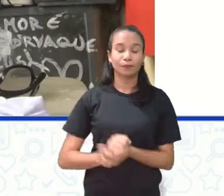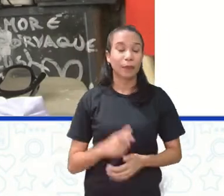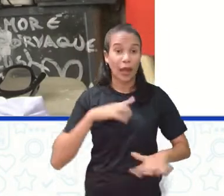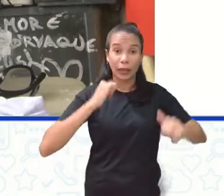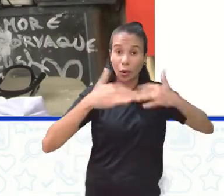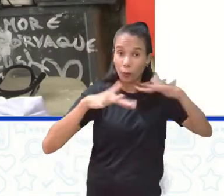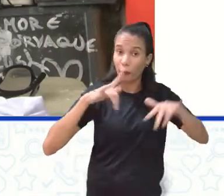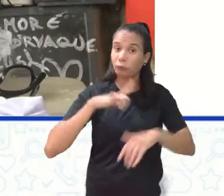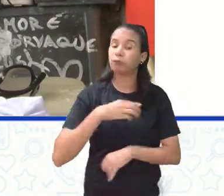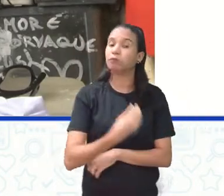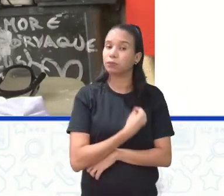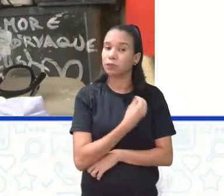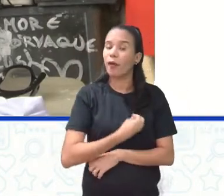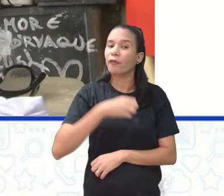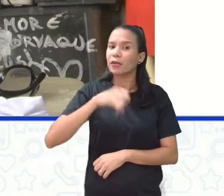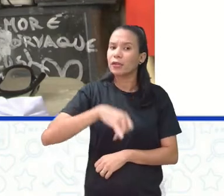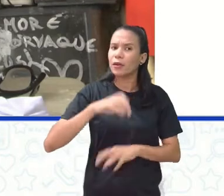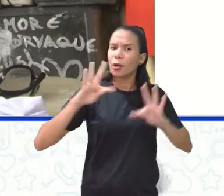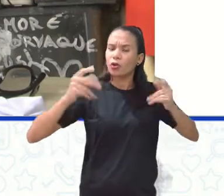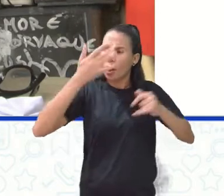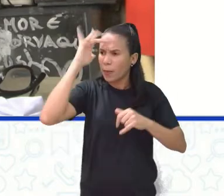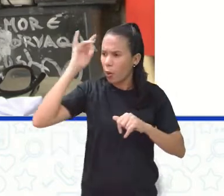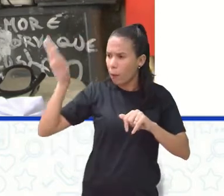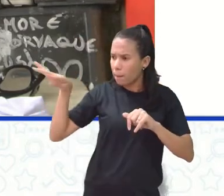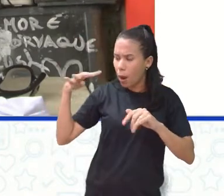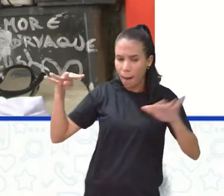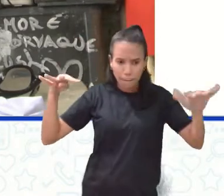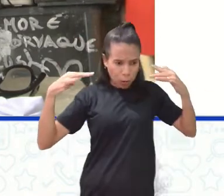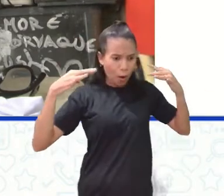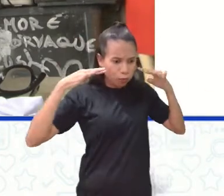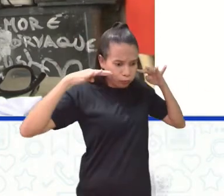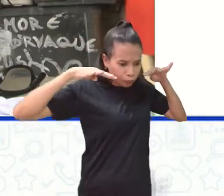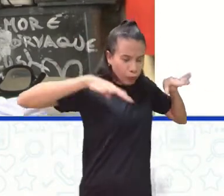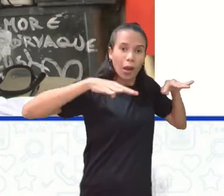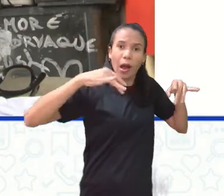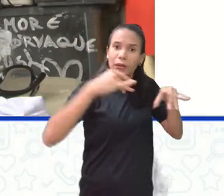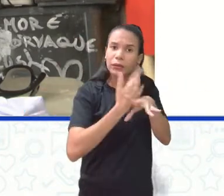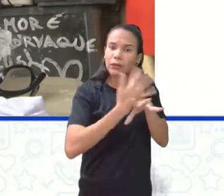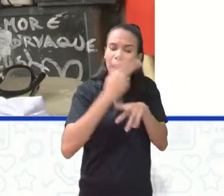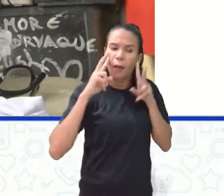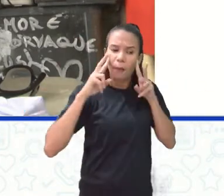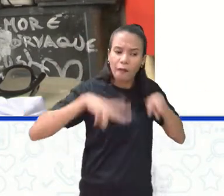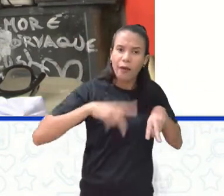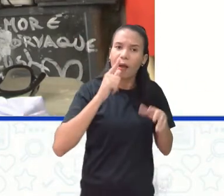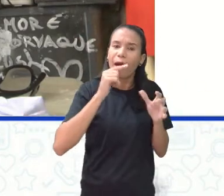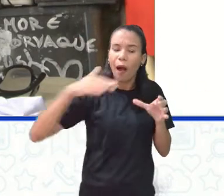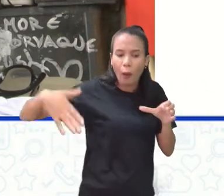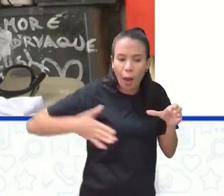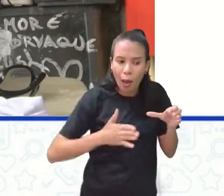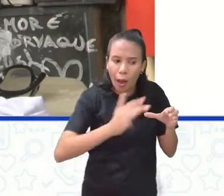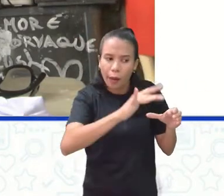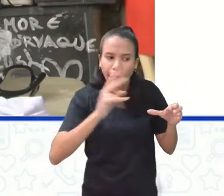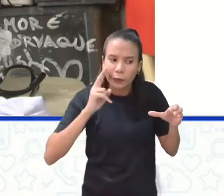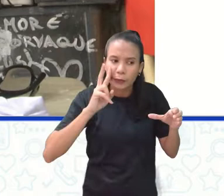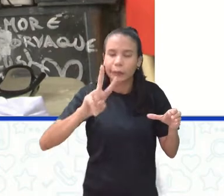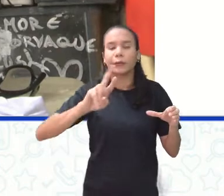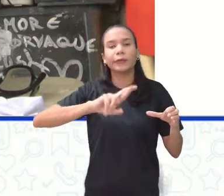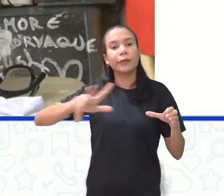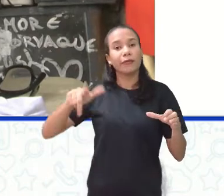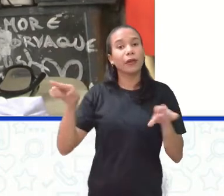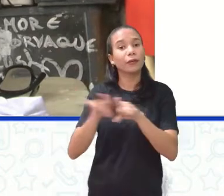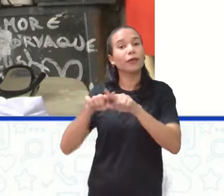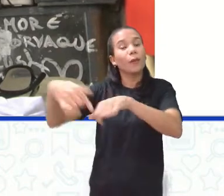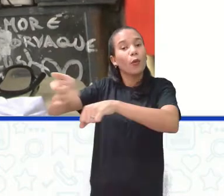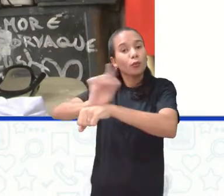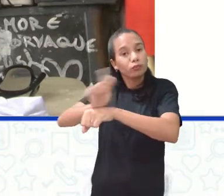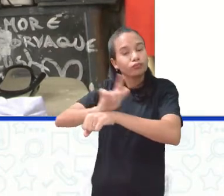movimento existe para chamar a atenção da cidade, para que as pessoas comecem a ver o rio com outros olhos, que os nossos gestores